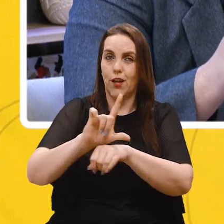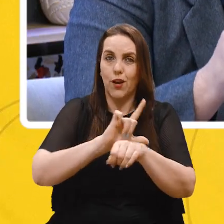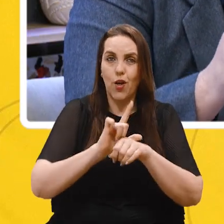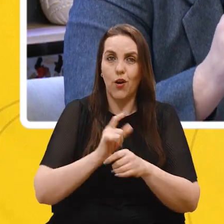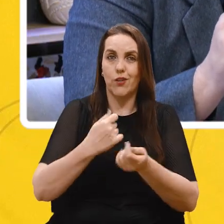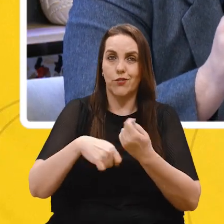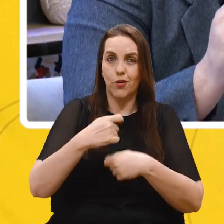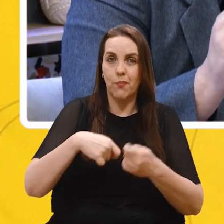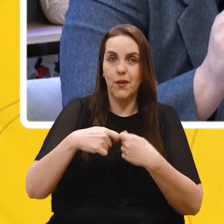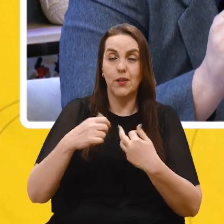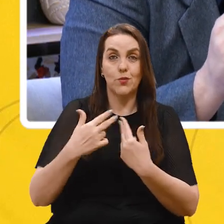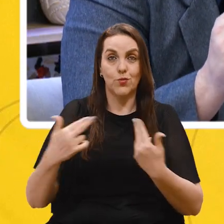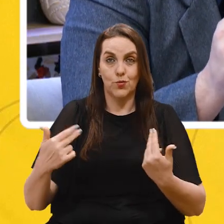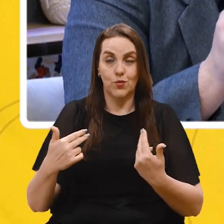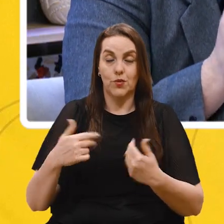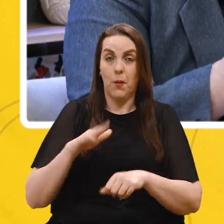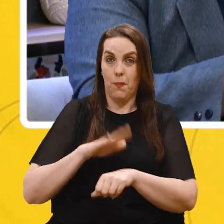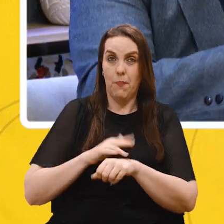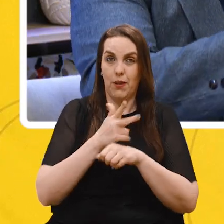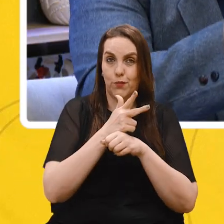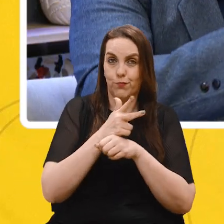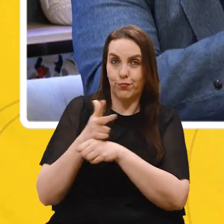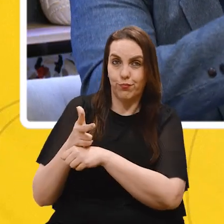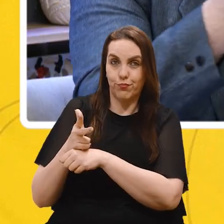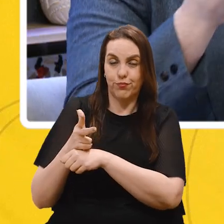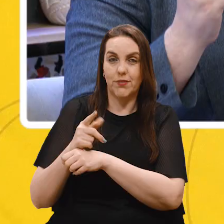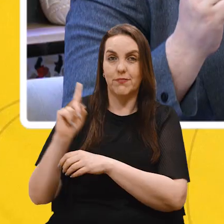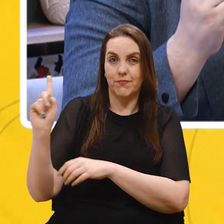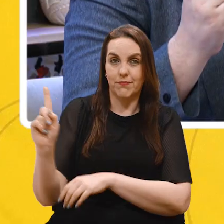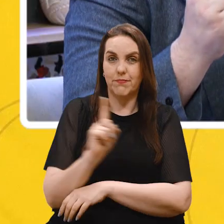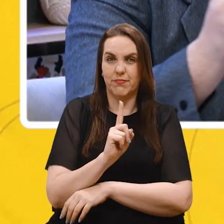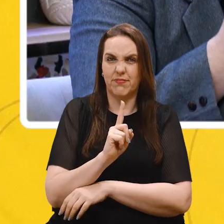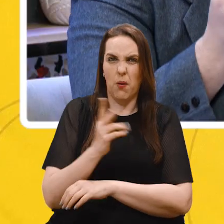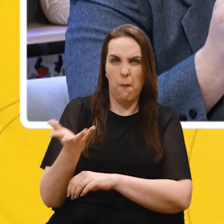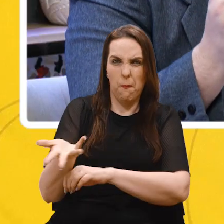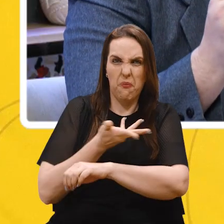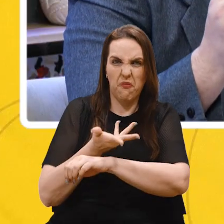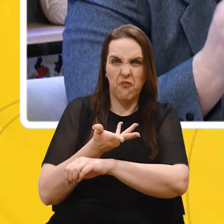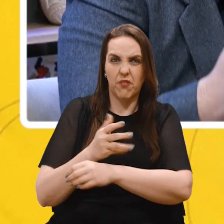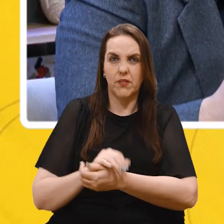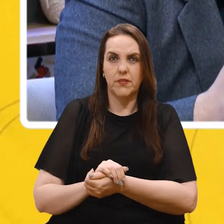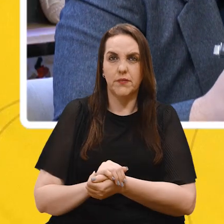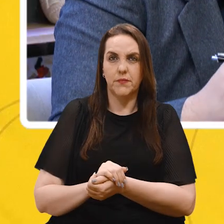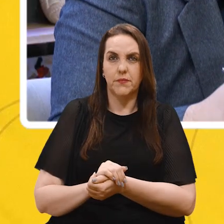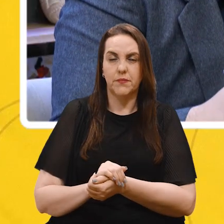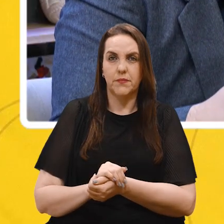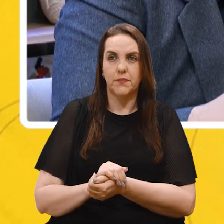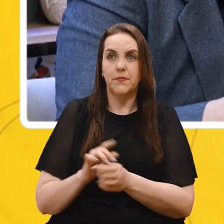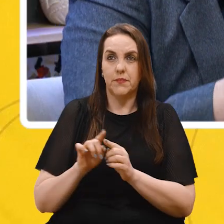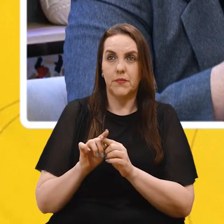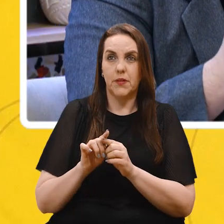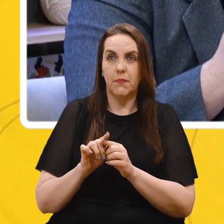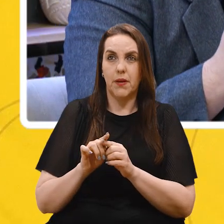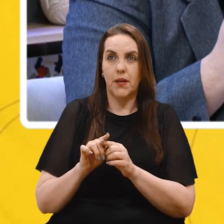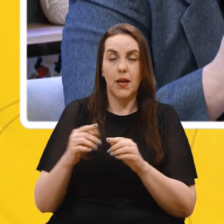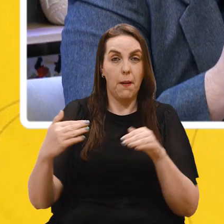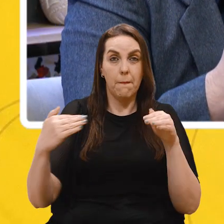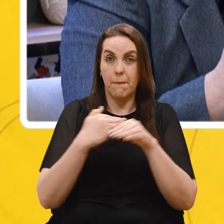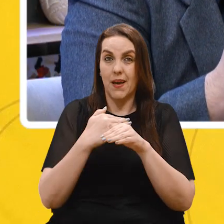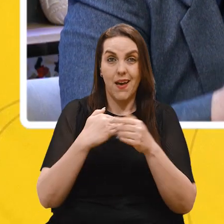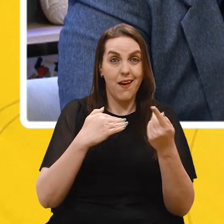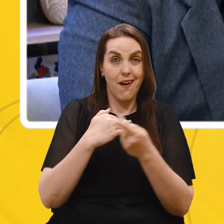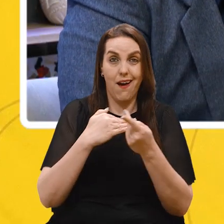na hora que a gente estava fazendo o registro, ali passou um carro em alta velocidade por cima do... Na contramão. Ele passou